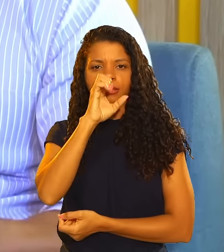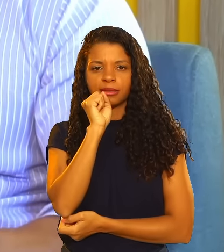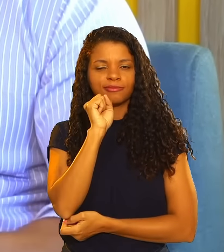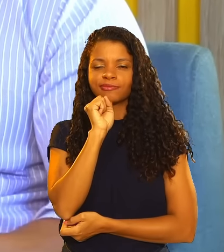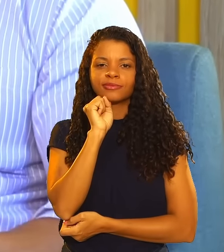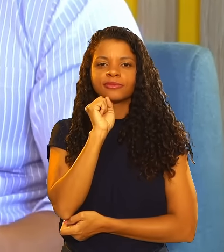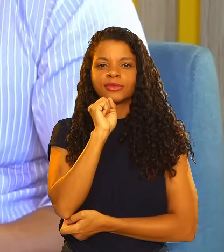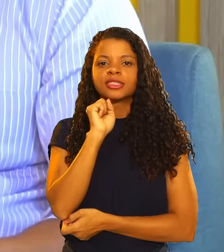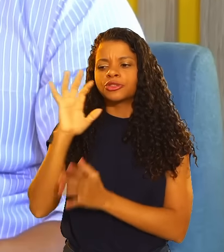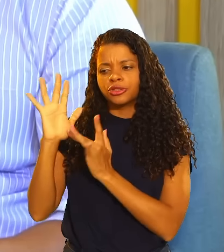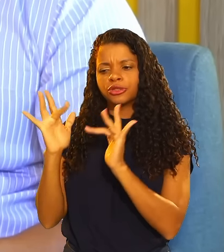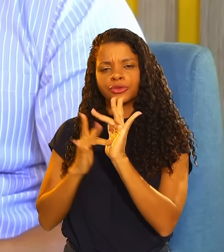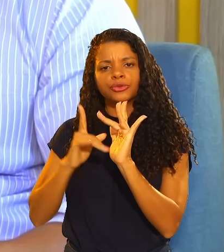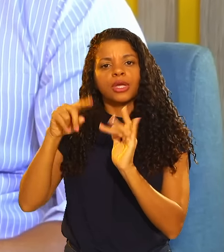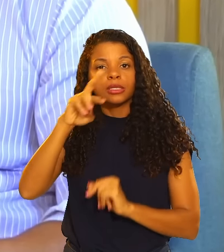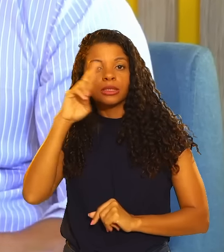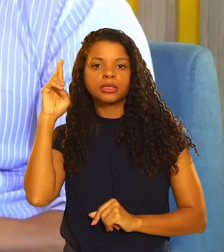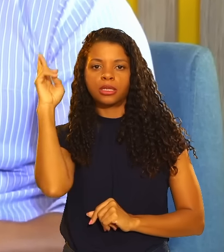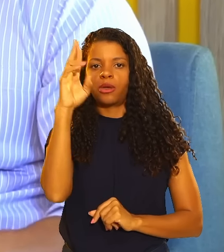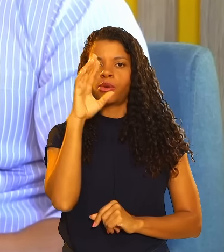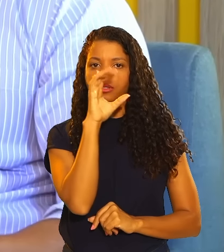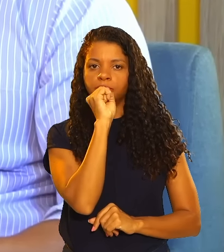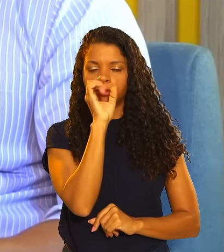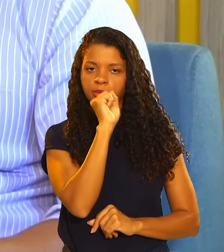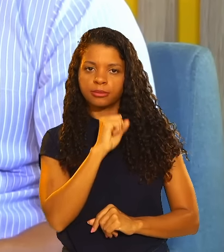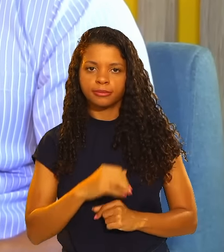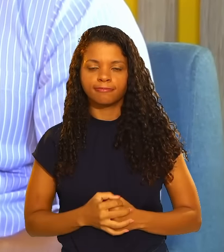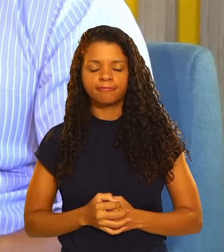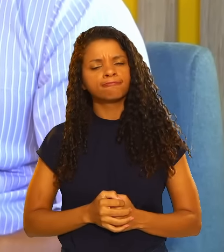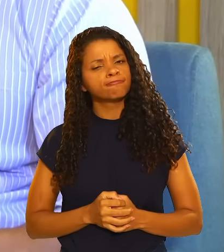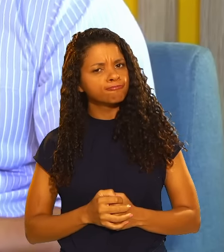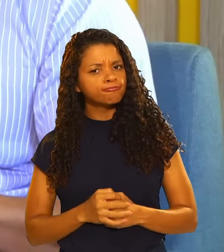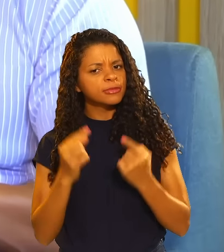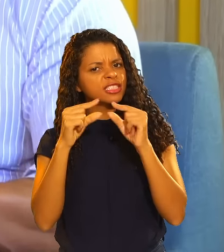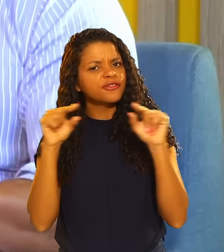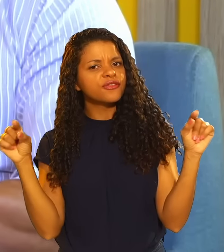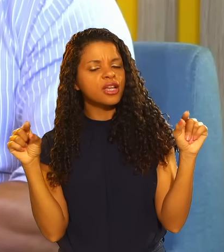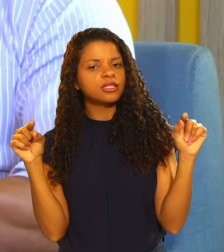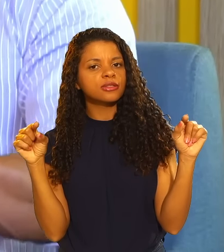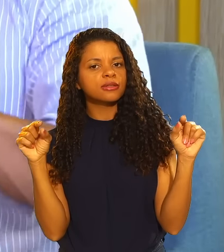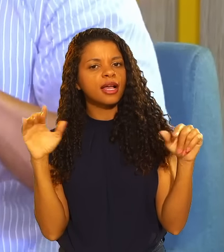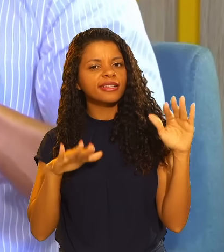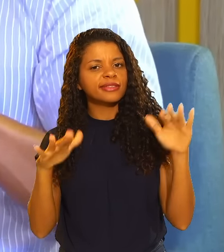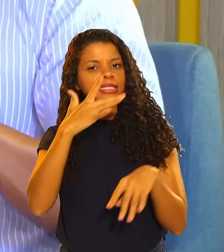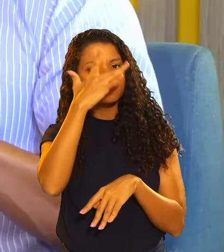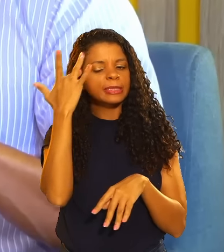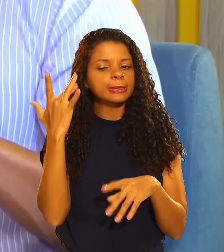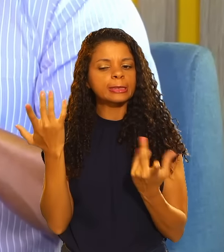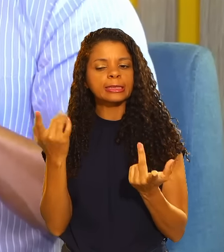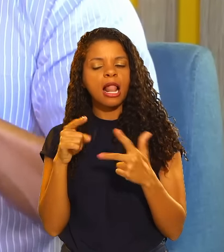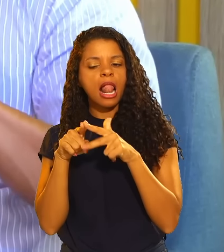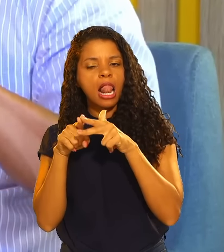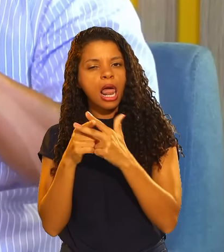é Senhor do sábado também. Então é muito importante esse verso, que muitas vezes as pessoas retiram esse